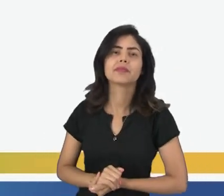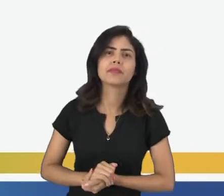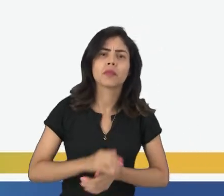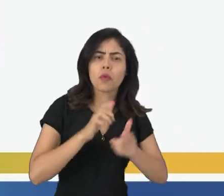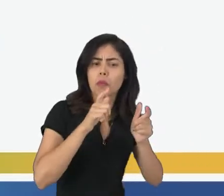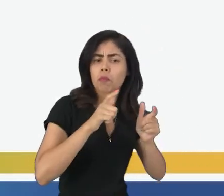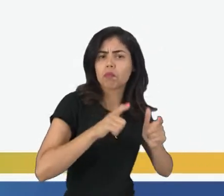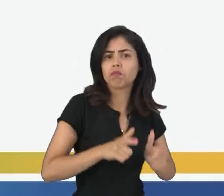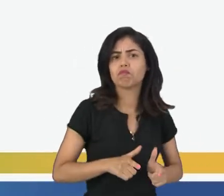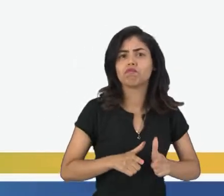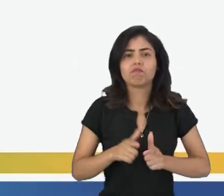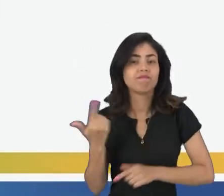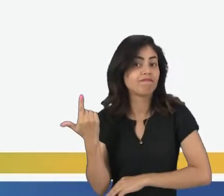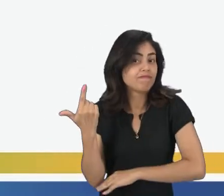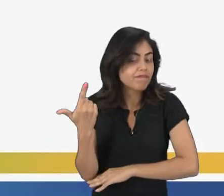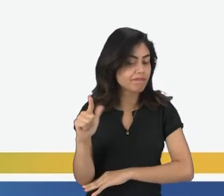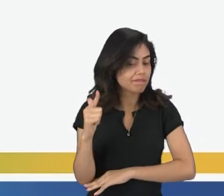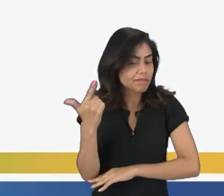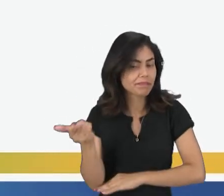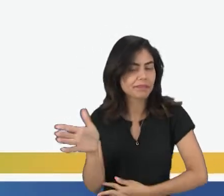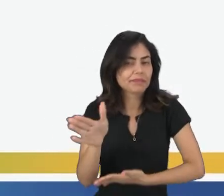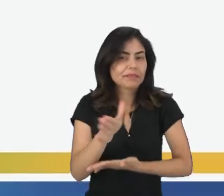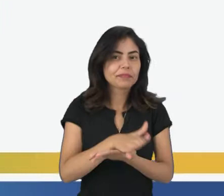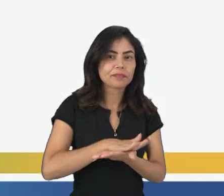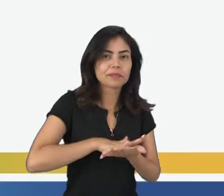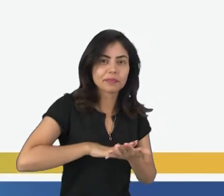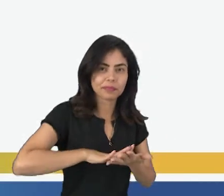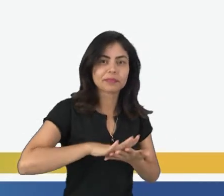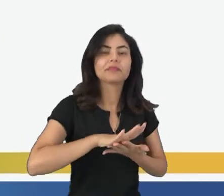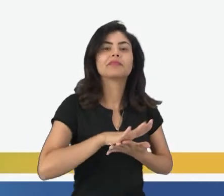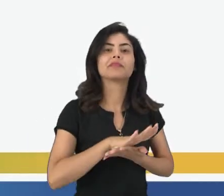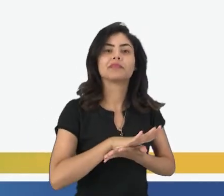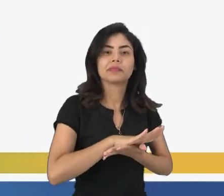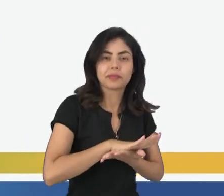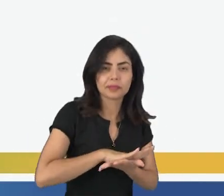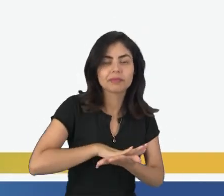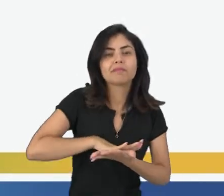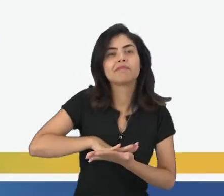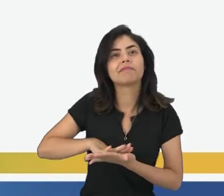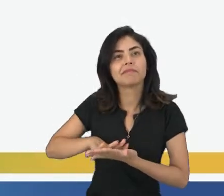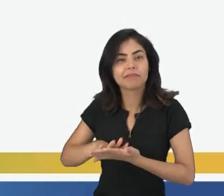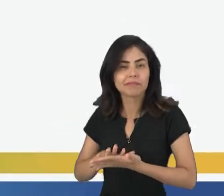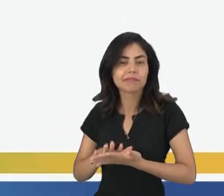onde não havia nada.